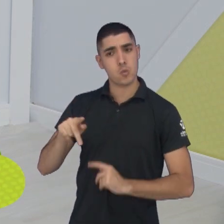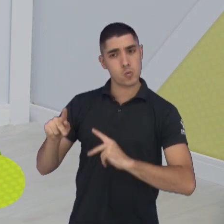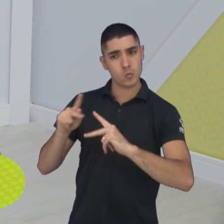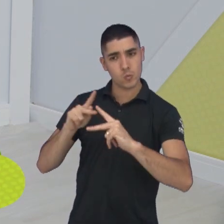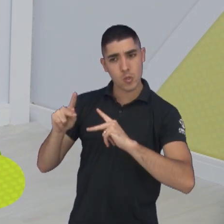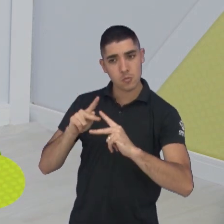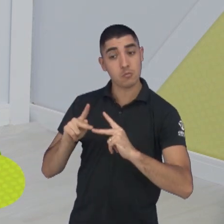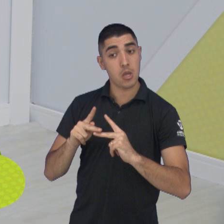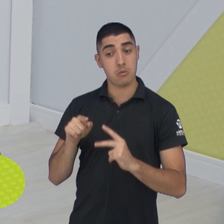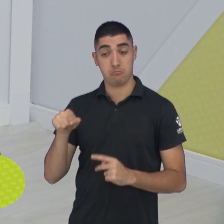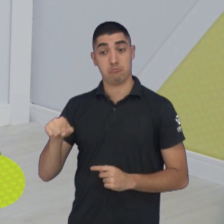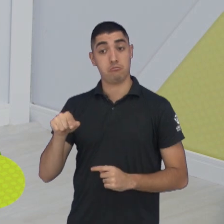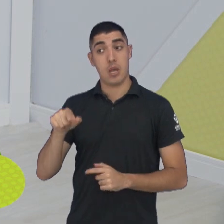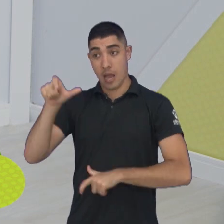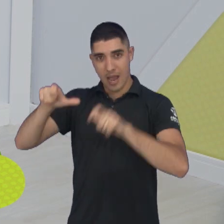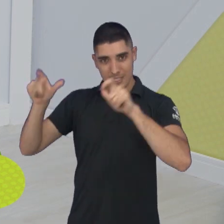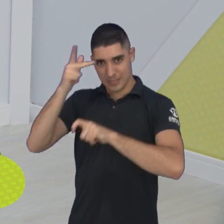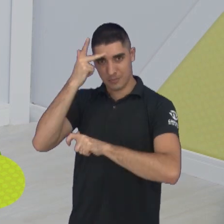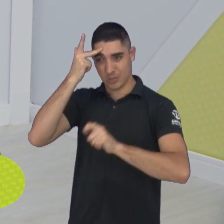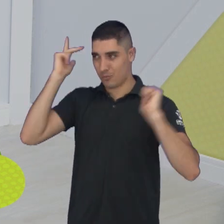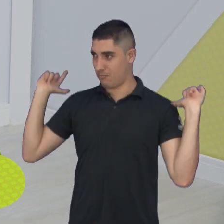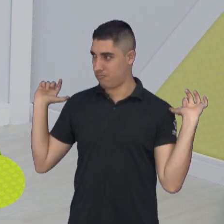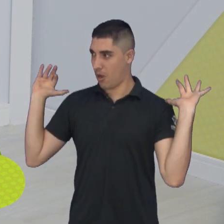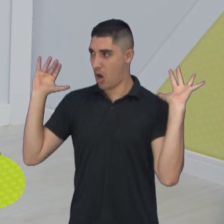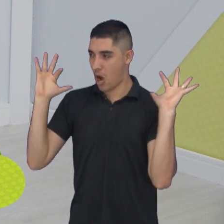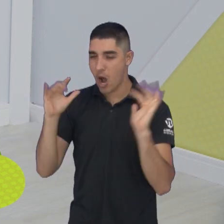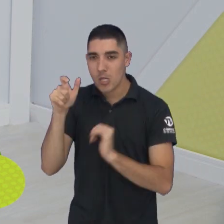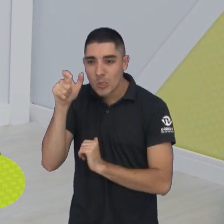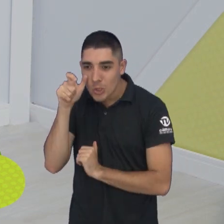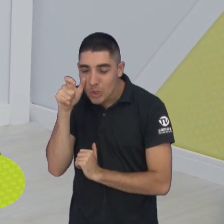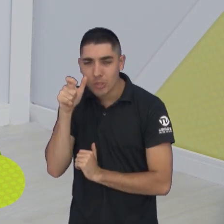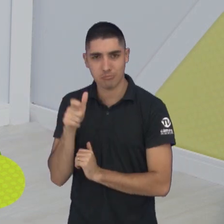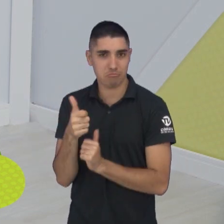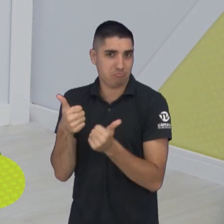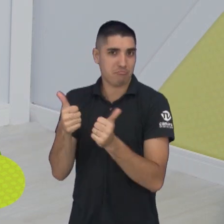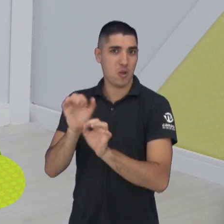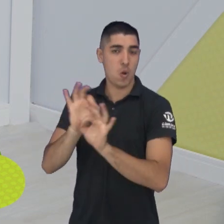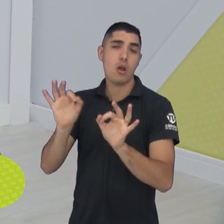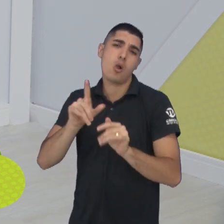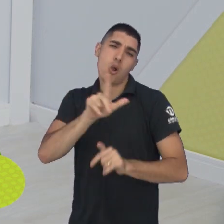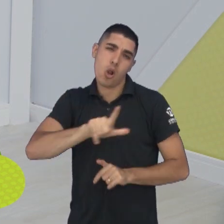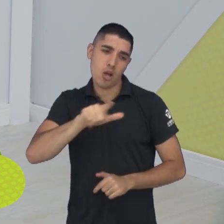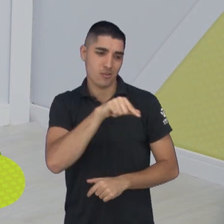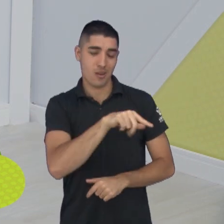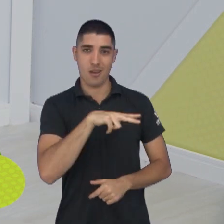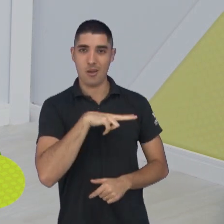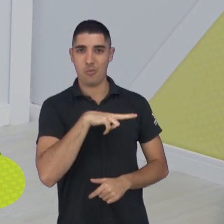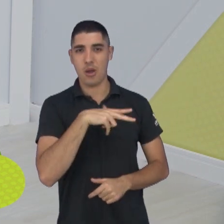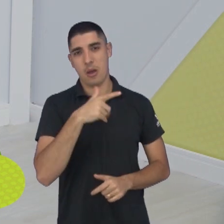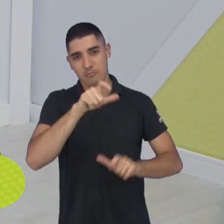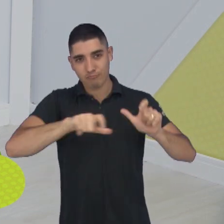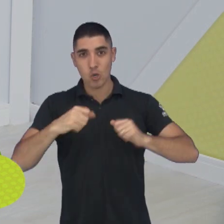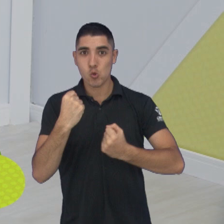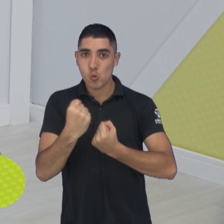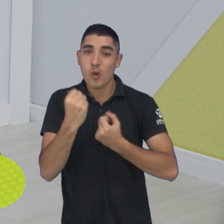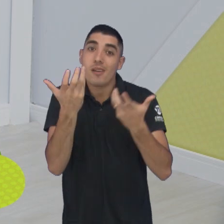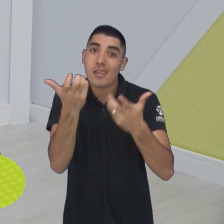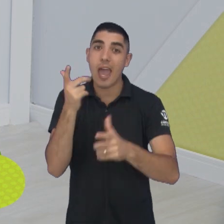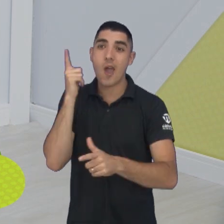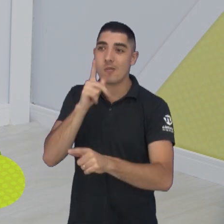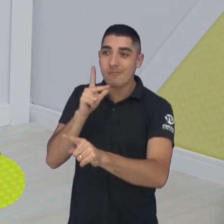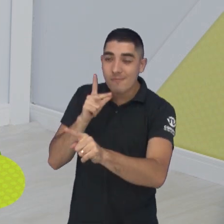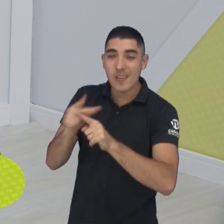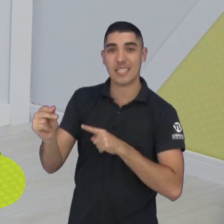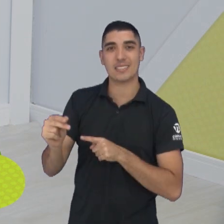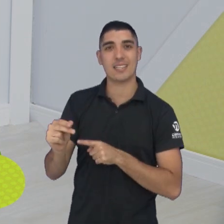né, Bruno? Assim, para quem esteve no Martins Pereira, tirando o lado do torcedor, é claro, o torcedor da Portuguesa Santista queria a vitória para encaminhar sua classificação, o São José